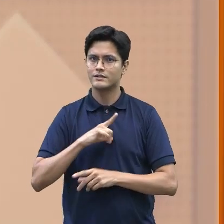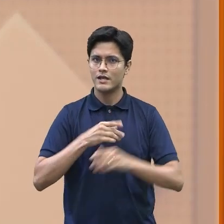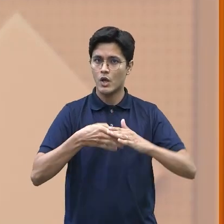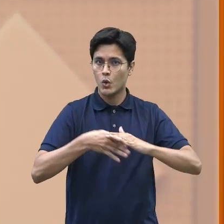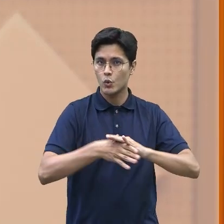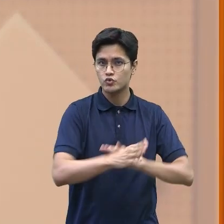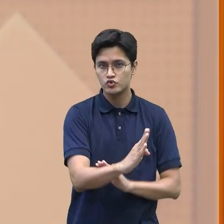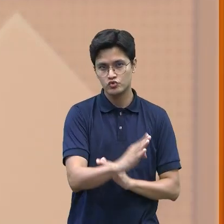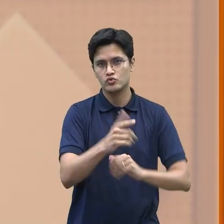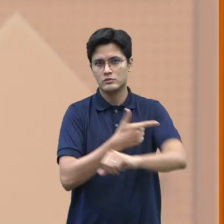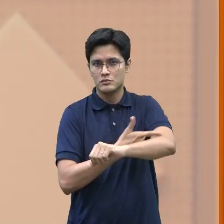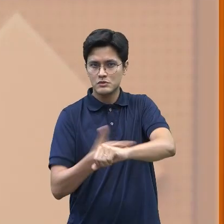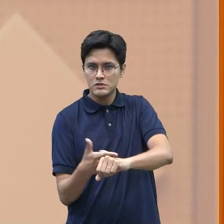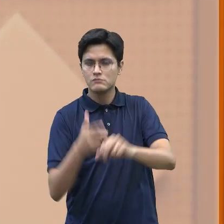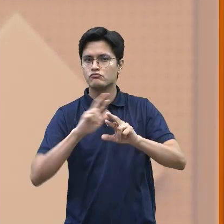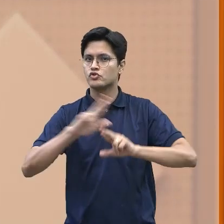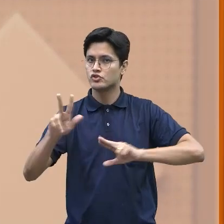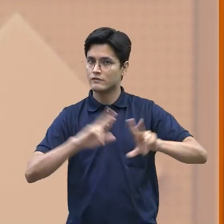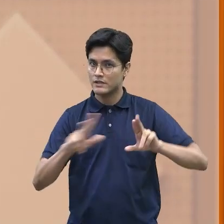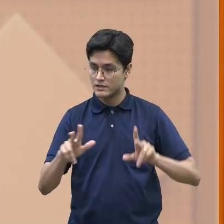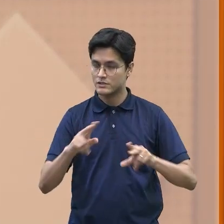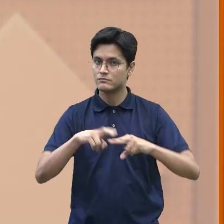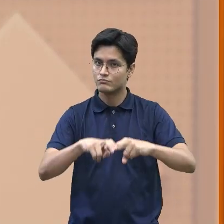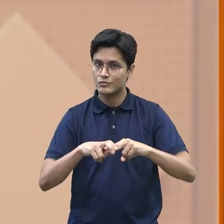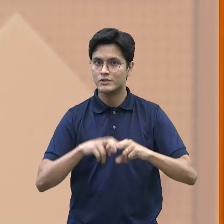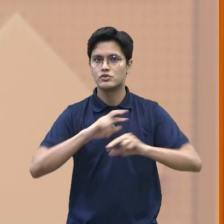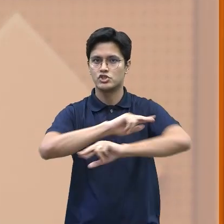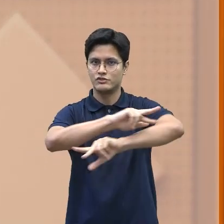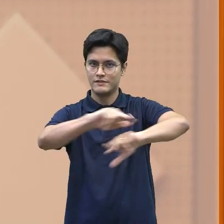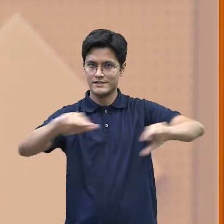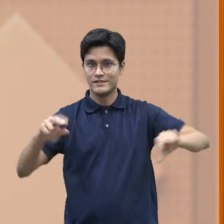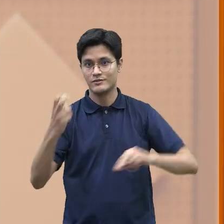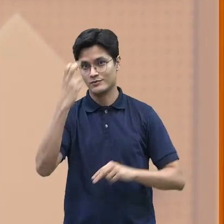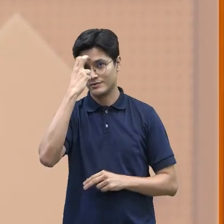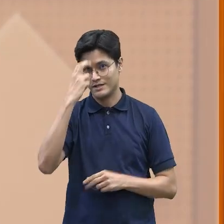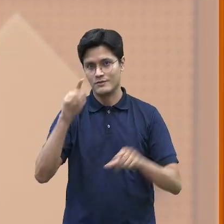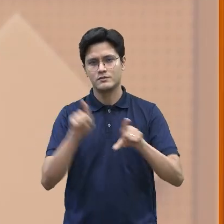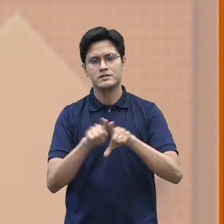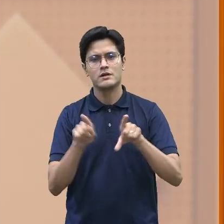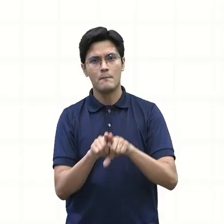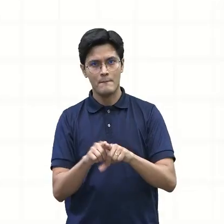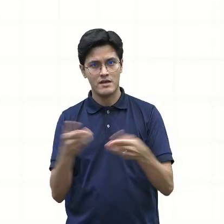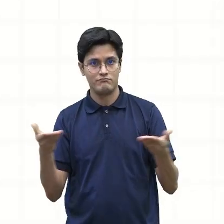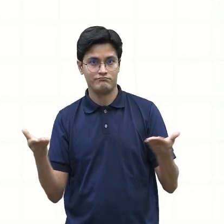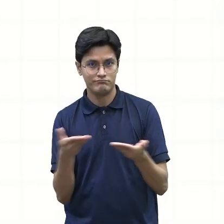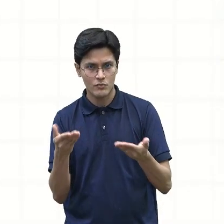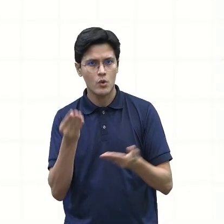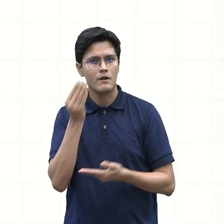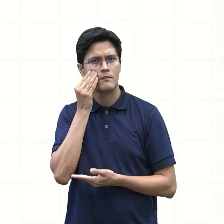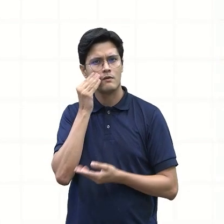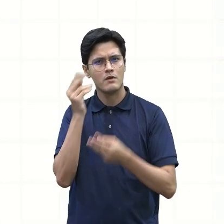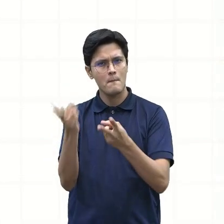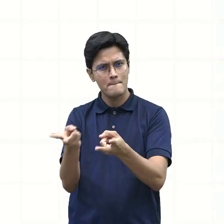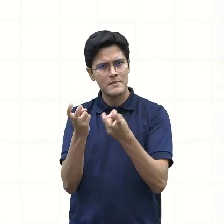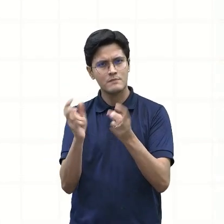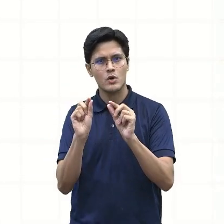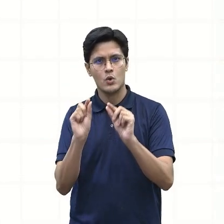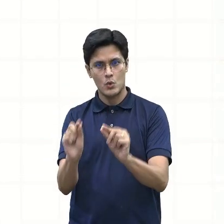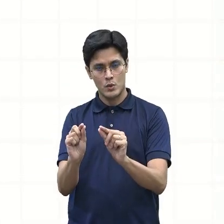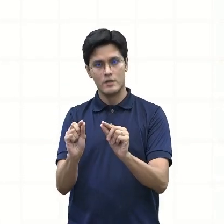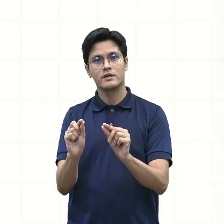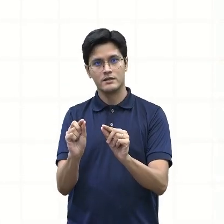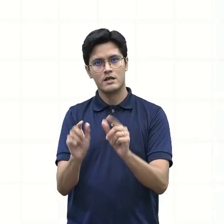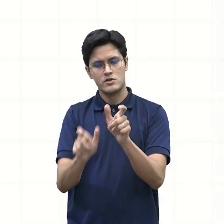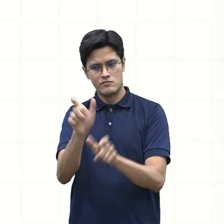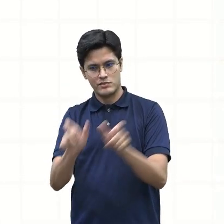uma diversidade cultural. Certo? Nesse momento também vamos verificar que os africanos desenvolveram várias formas